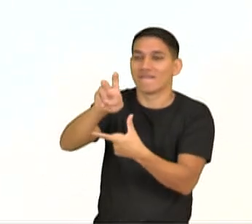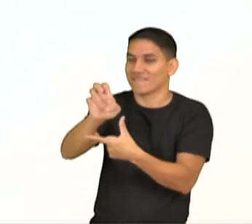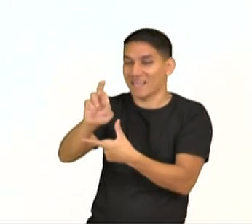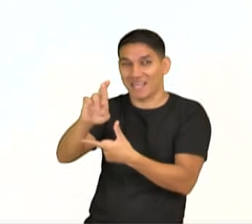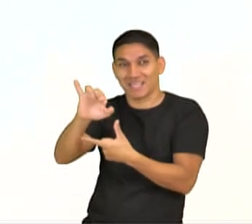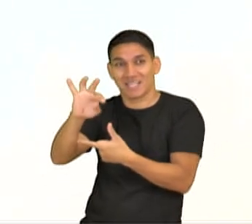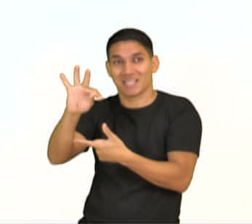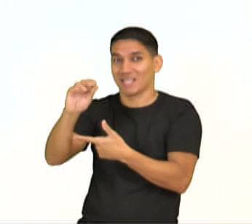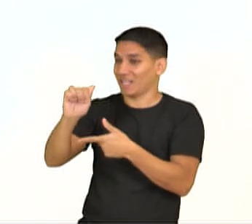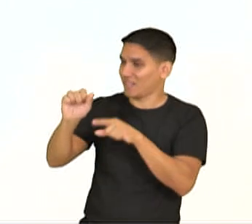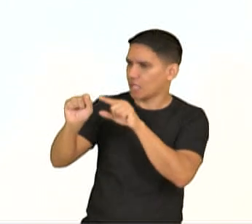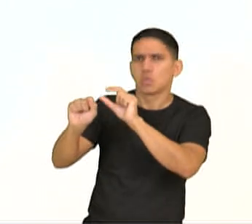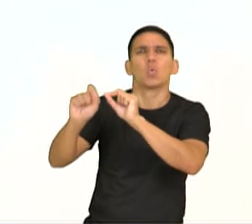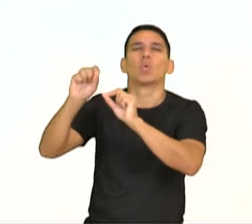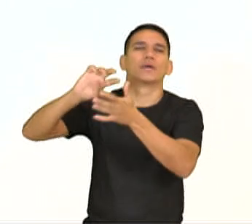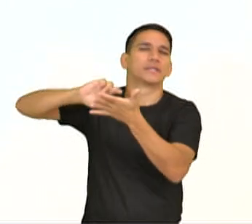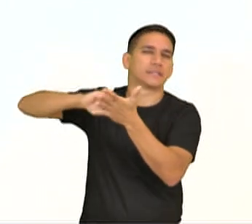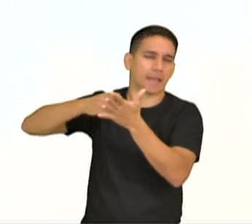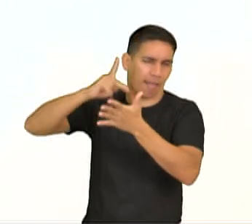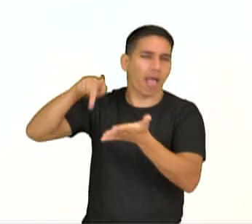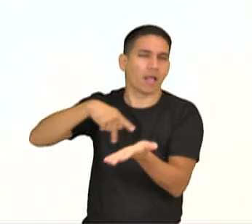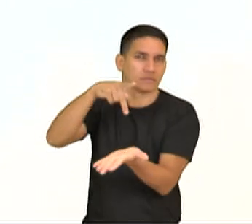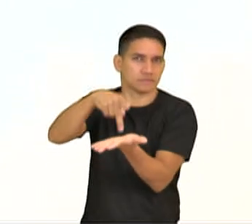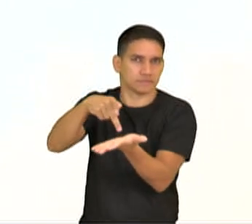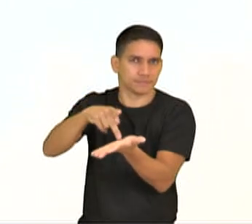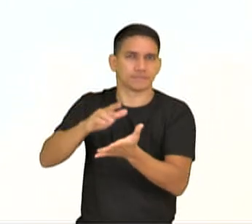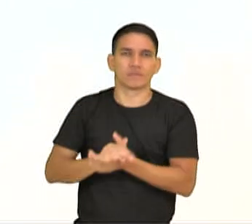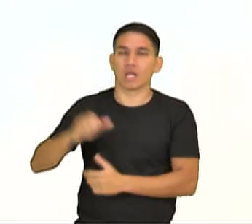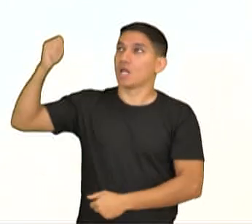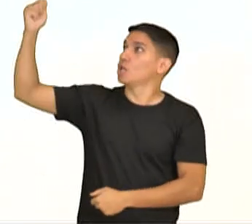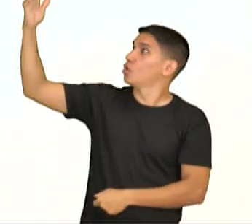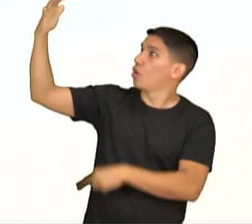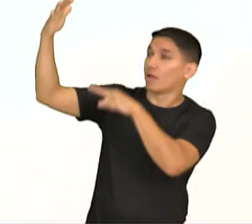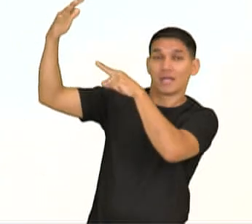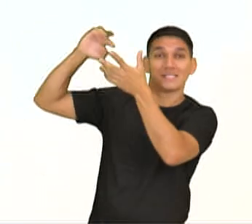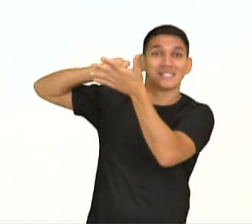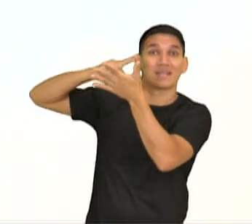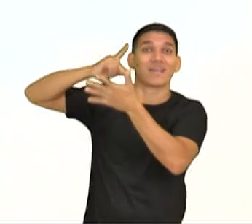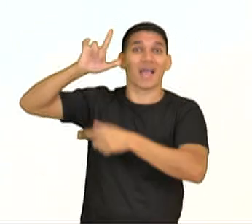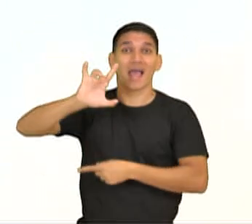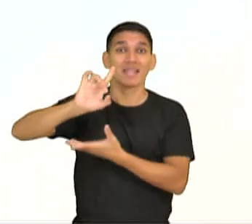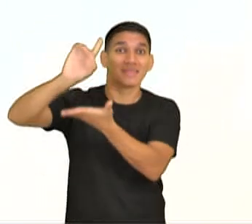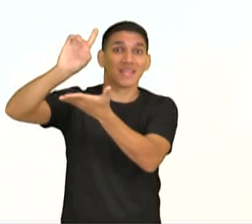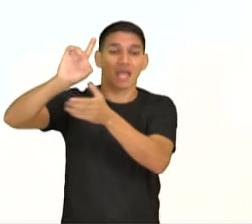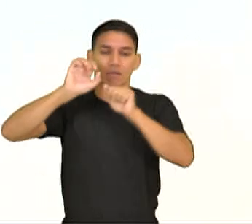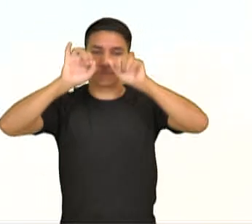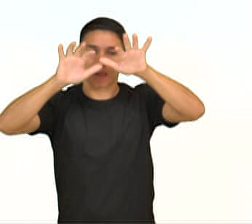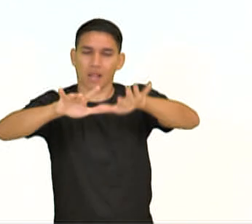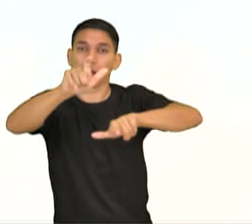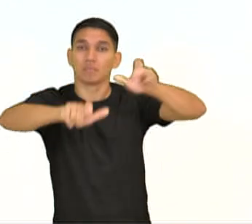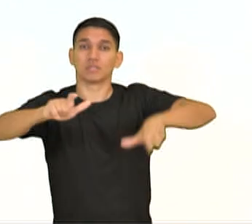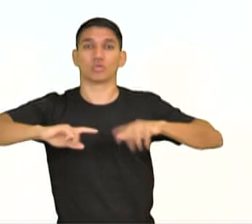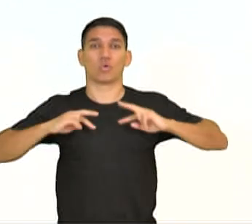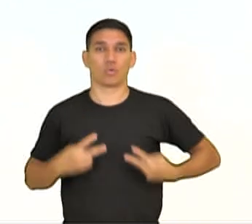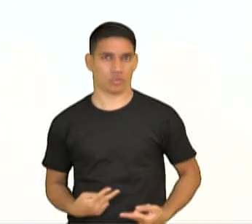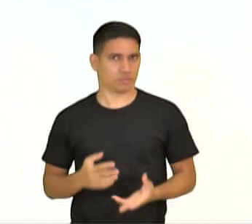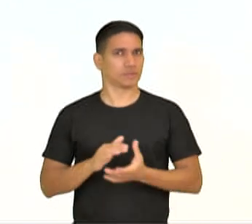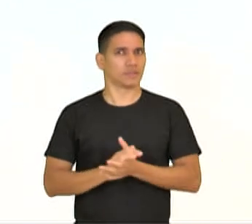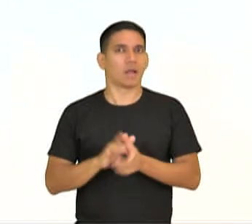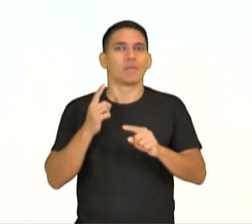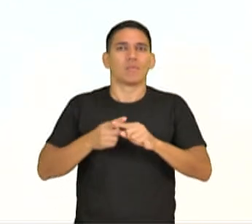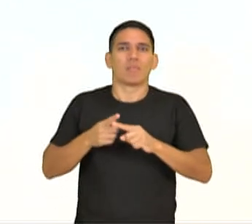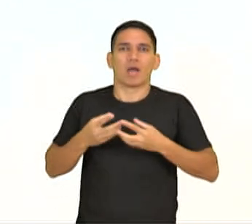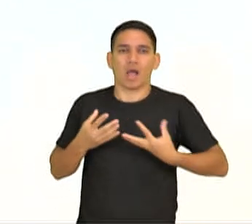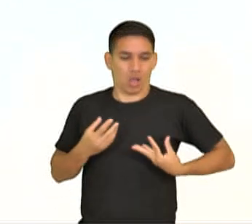no cantinho, né? Essa luz, a verdade. Então, seria Deus iluminando o ser humano que entrega-se, né,